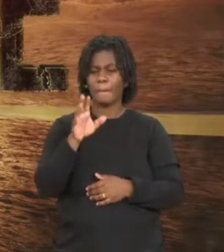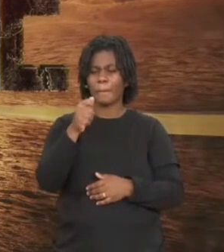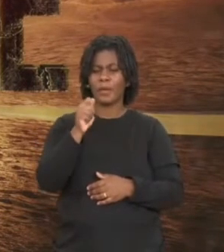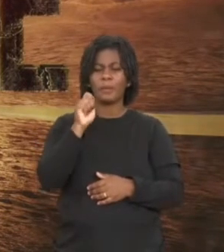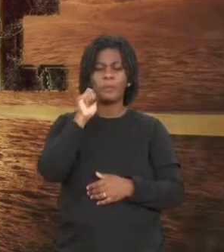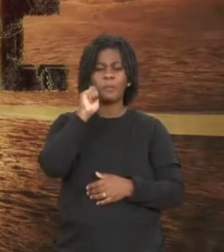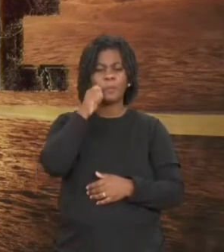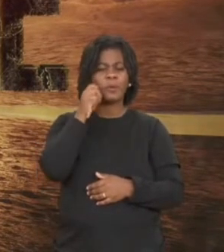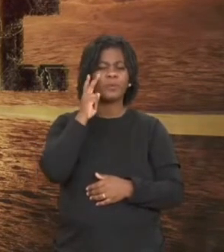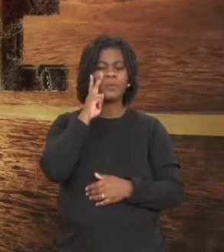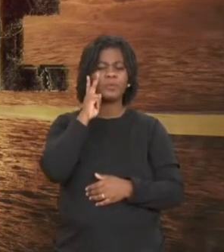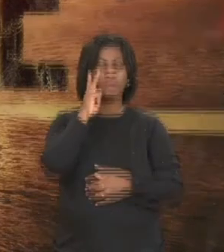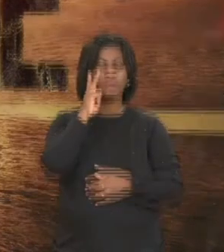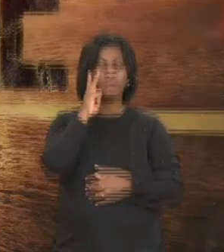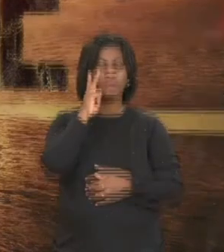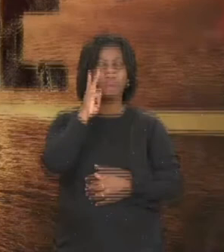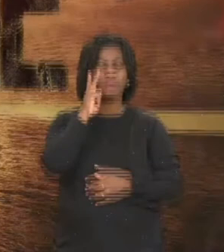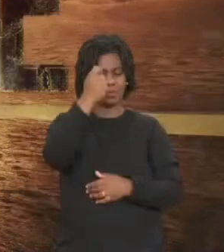no coração.